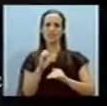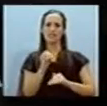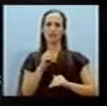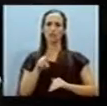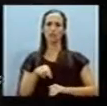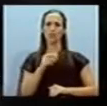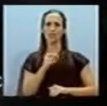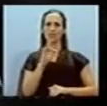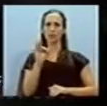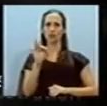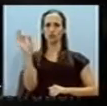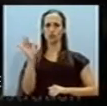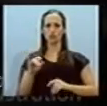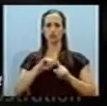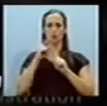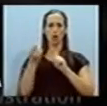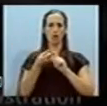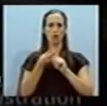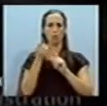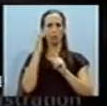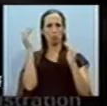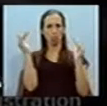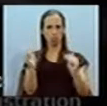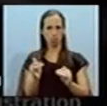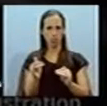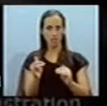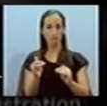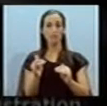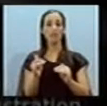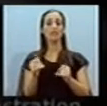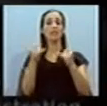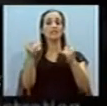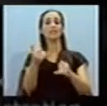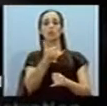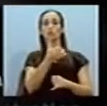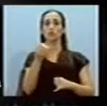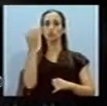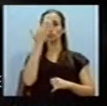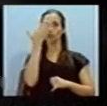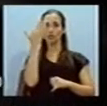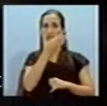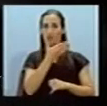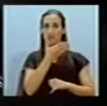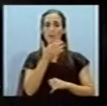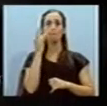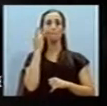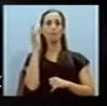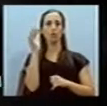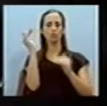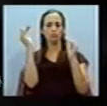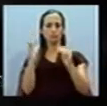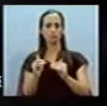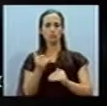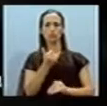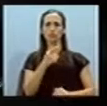0,34% ao ano. Pois bem, mas nos 200 dias seguintes, o brilho da estrela caiu 2,5%.